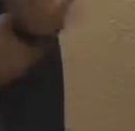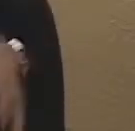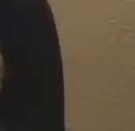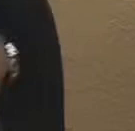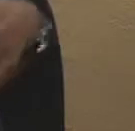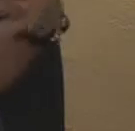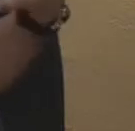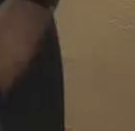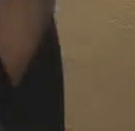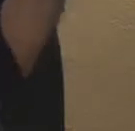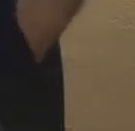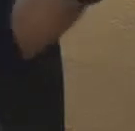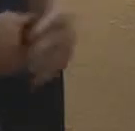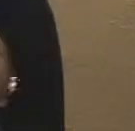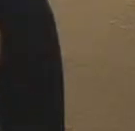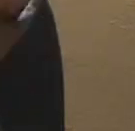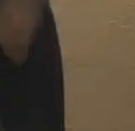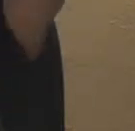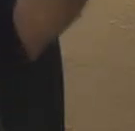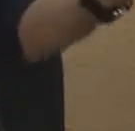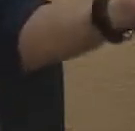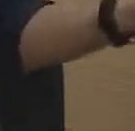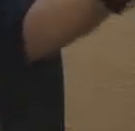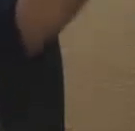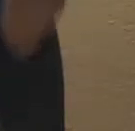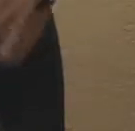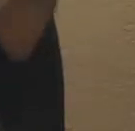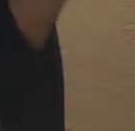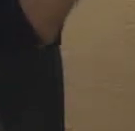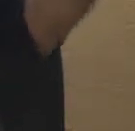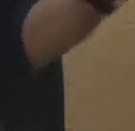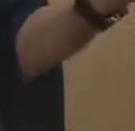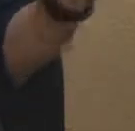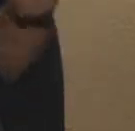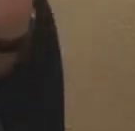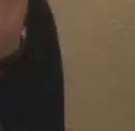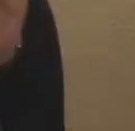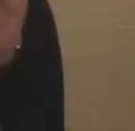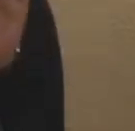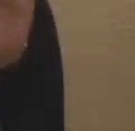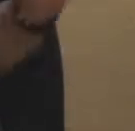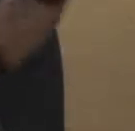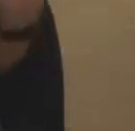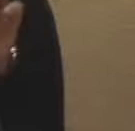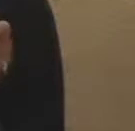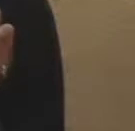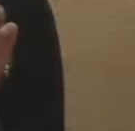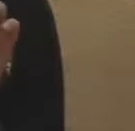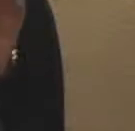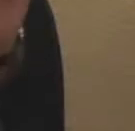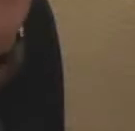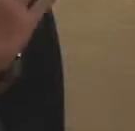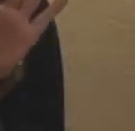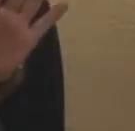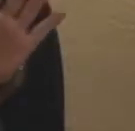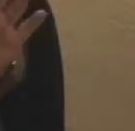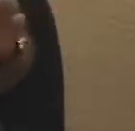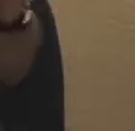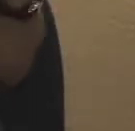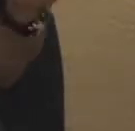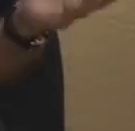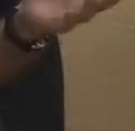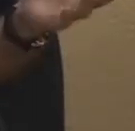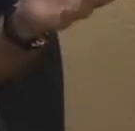já antecipo meus agradecimentos. Caso Vossa Excelência tenha uma emenda, retirando dinheiro dessa rubrica,